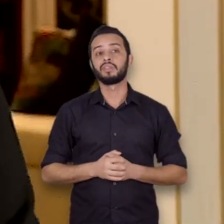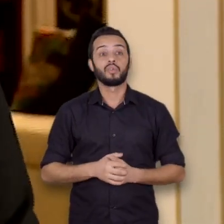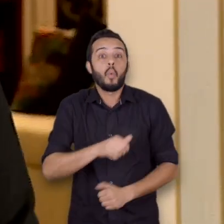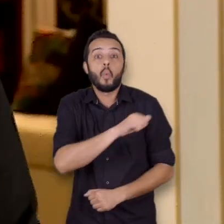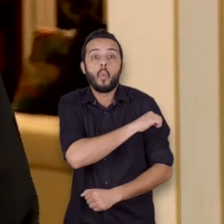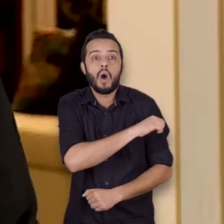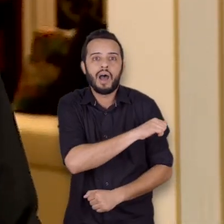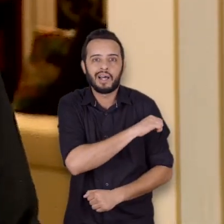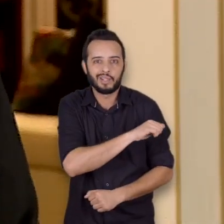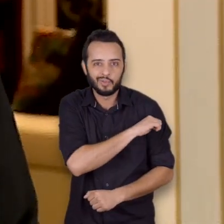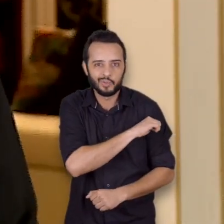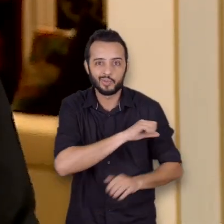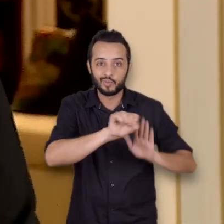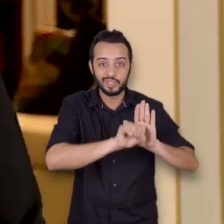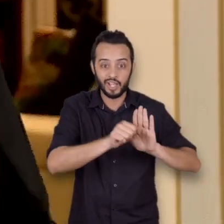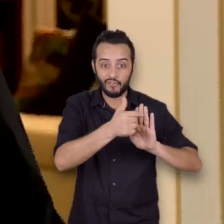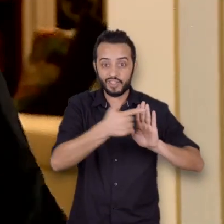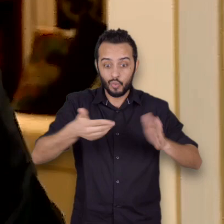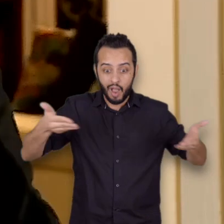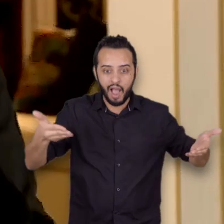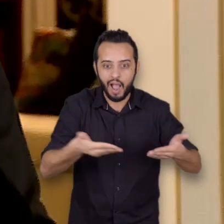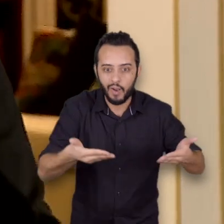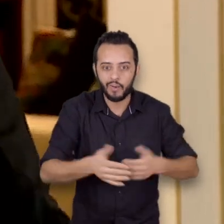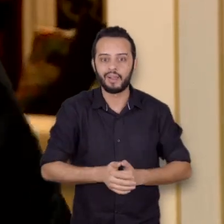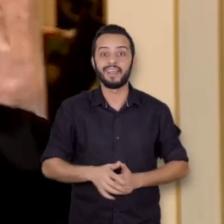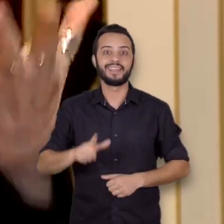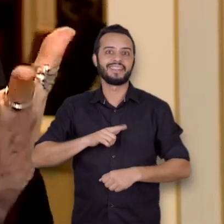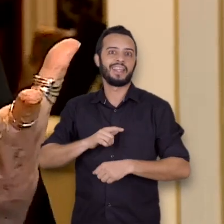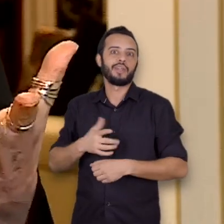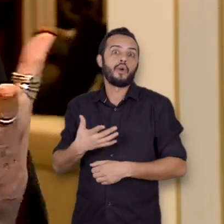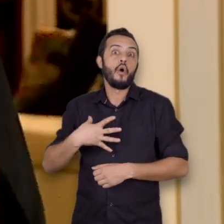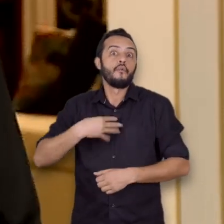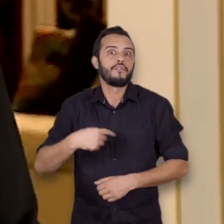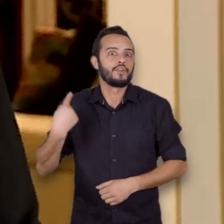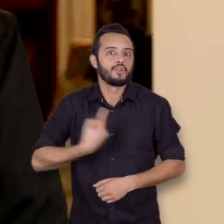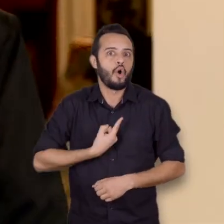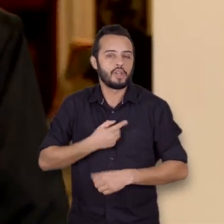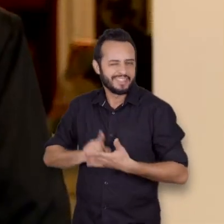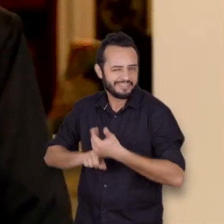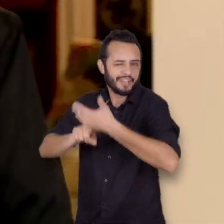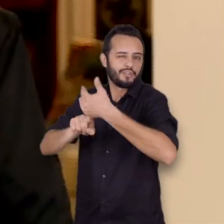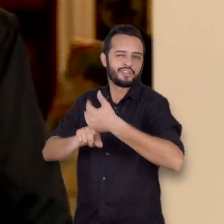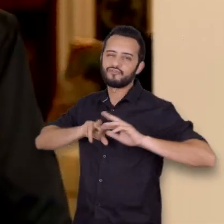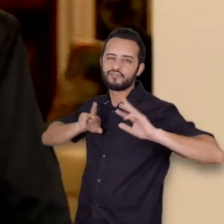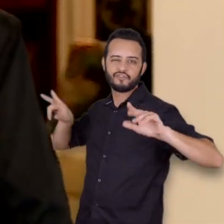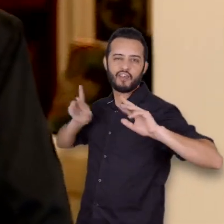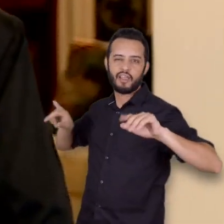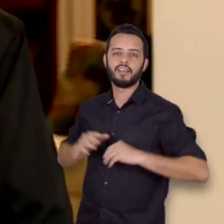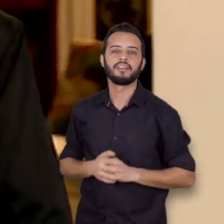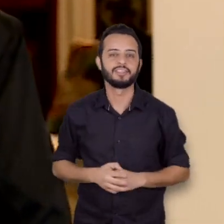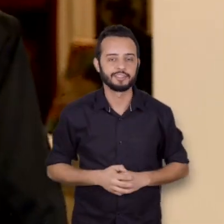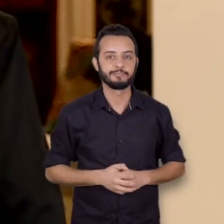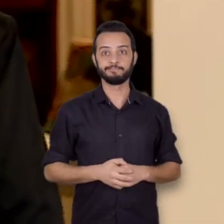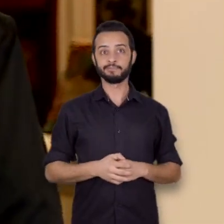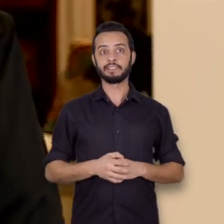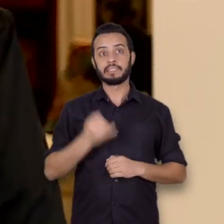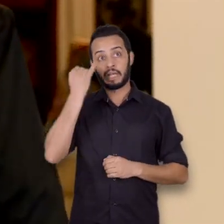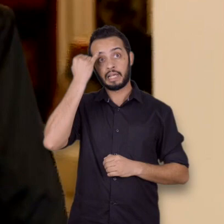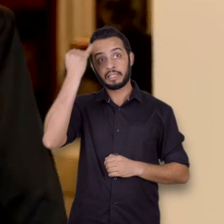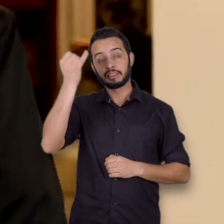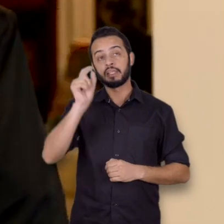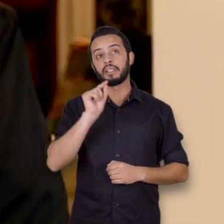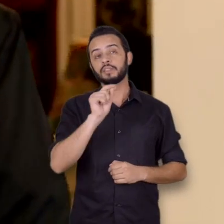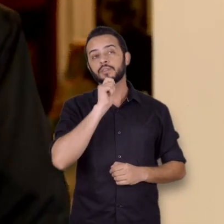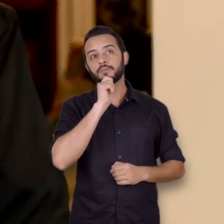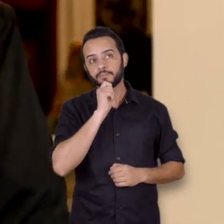o aluno do século XXI, com seus filhos, com os nossos filhos, né? Nós abandonamos a ideia